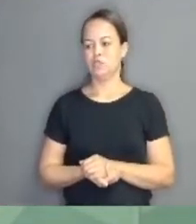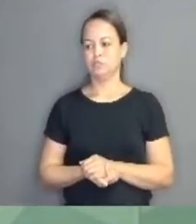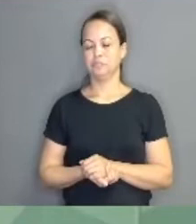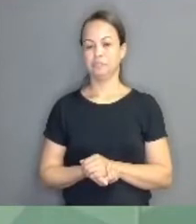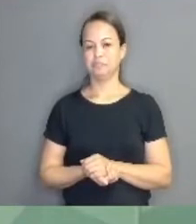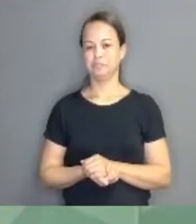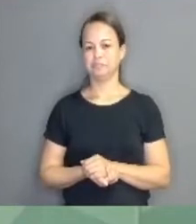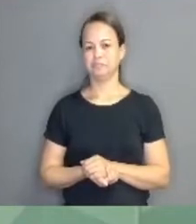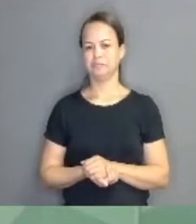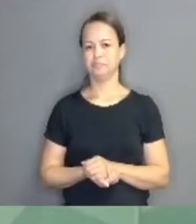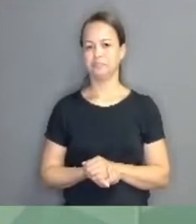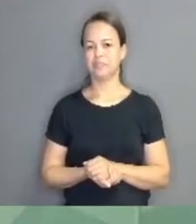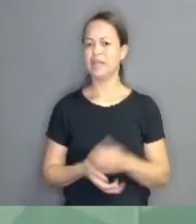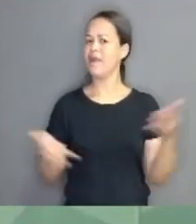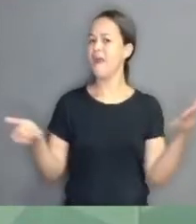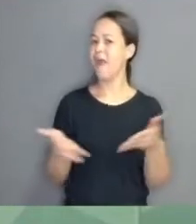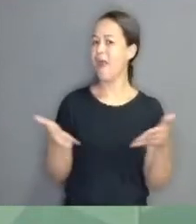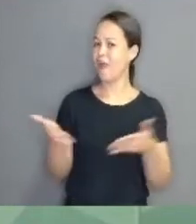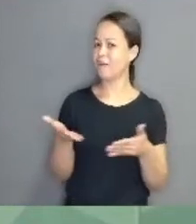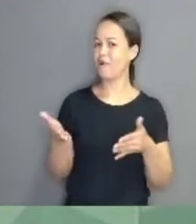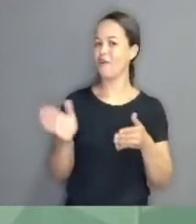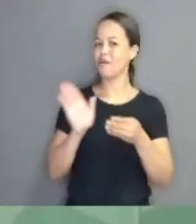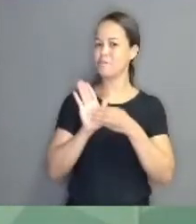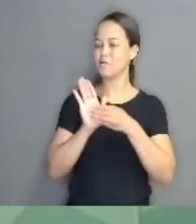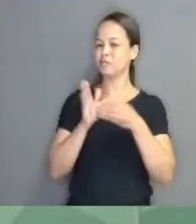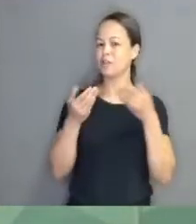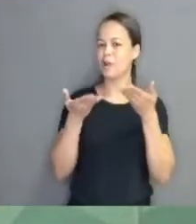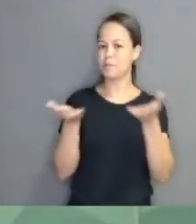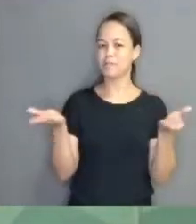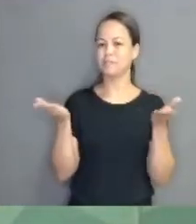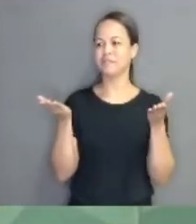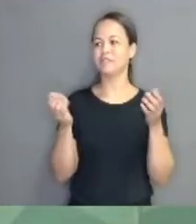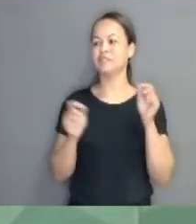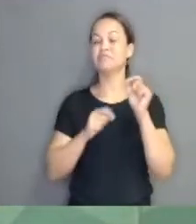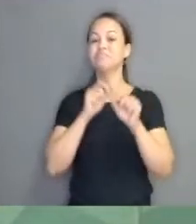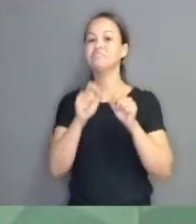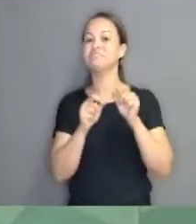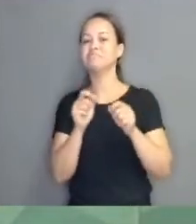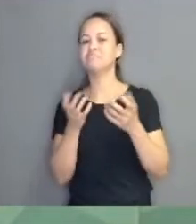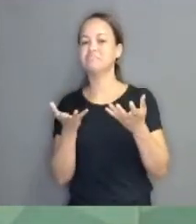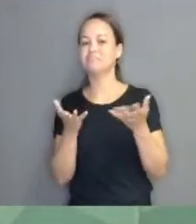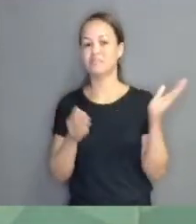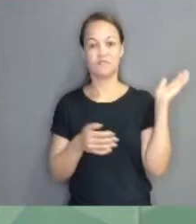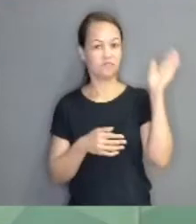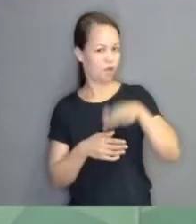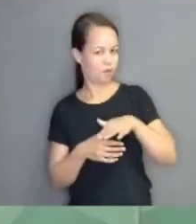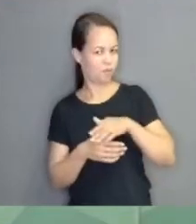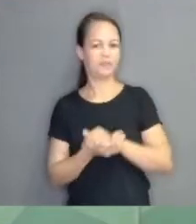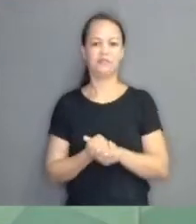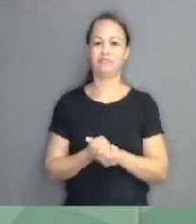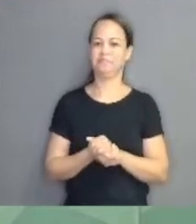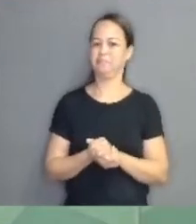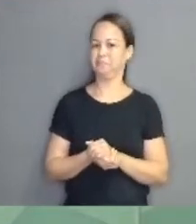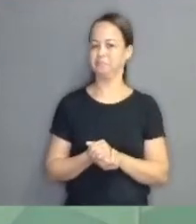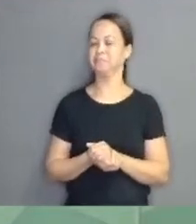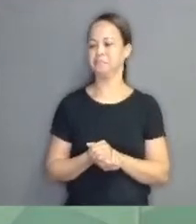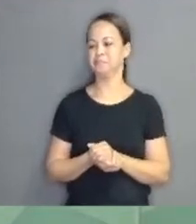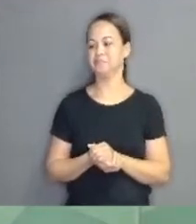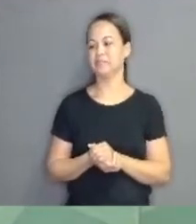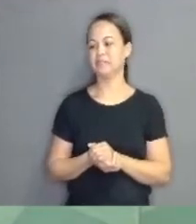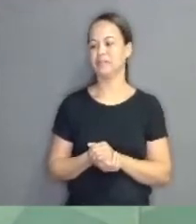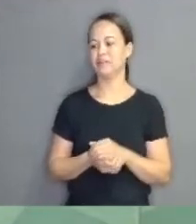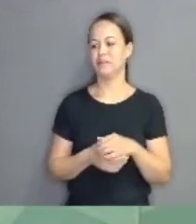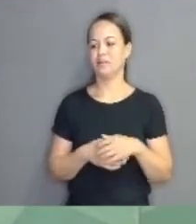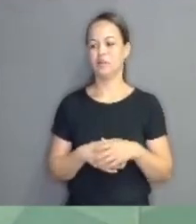e agora eu quero propor uma coisa bem legal para vocês vamos lá é Um Desafio eu